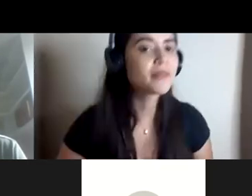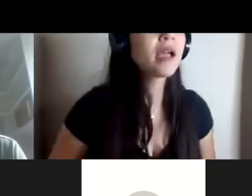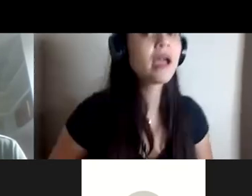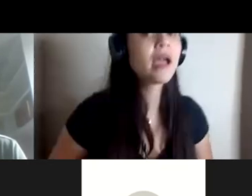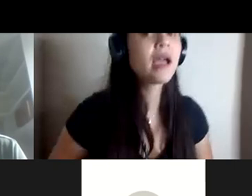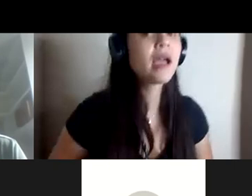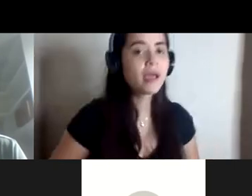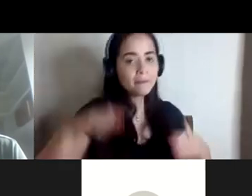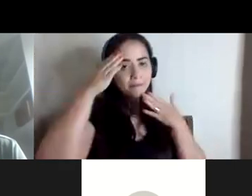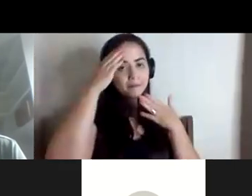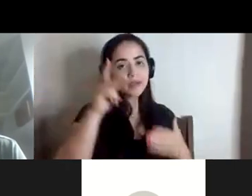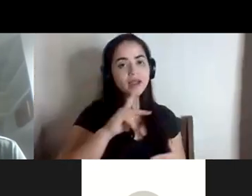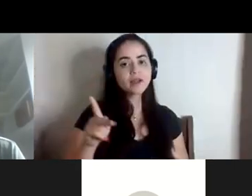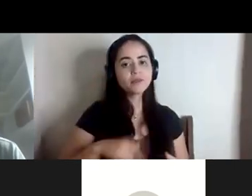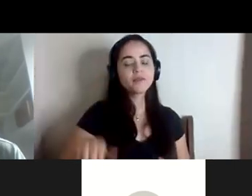Obrigado, Antônio.